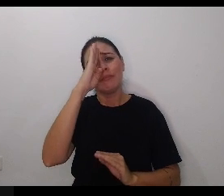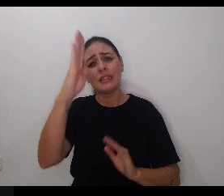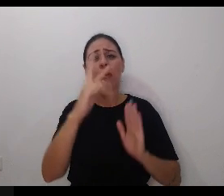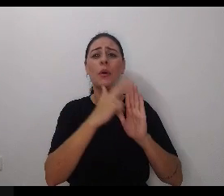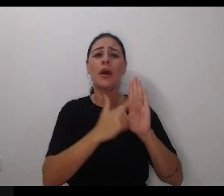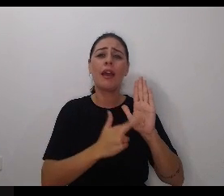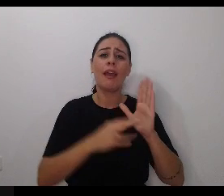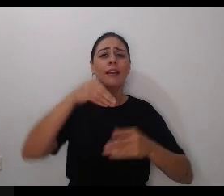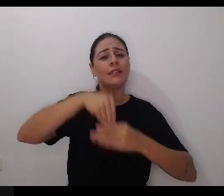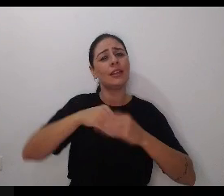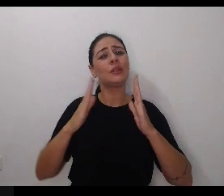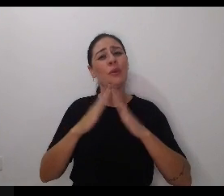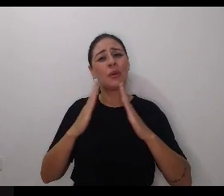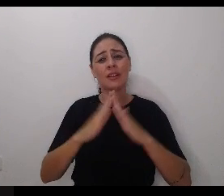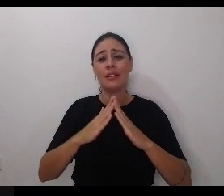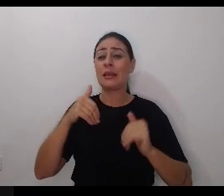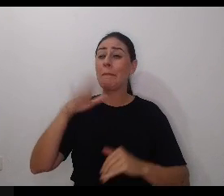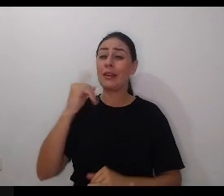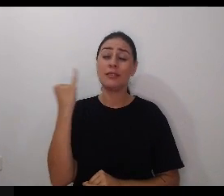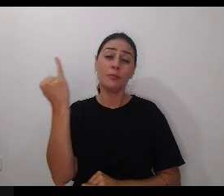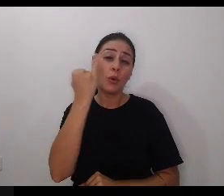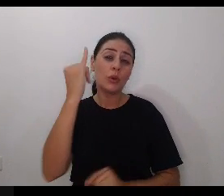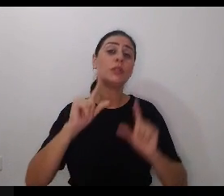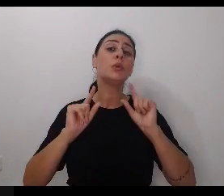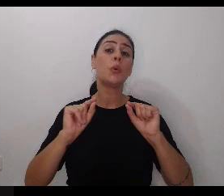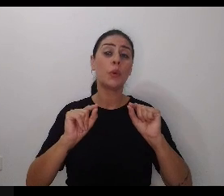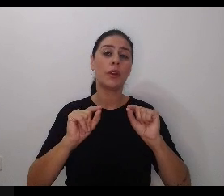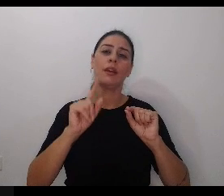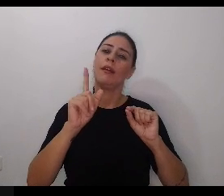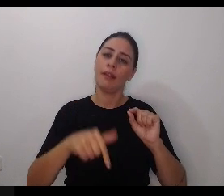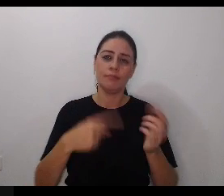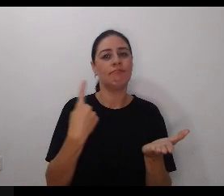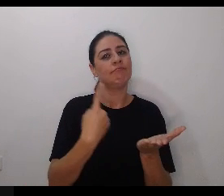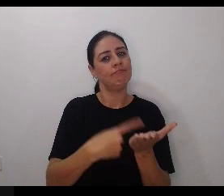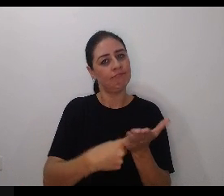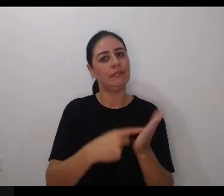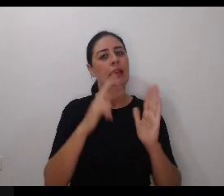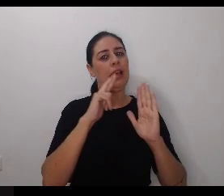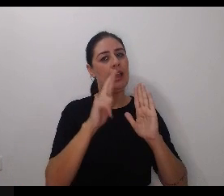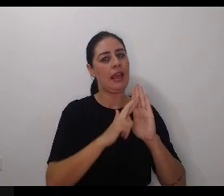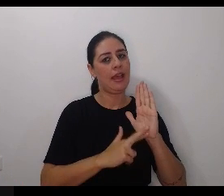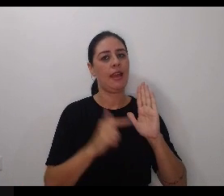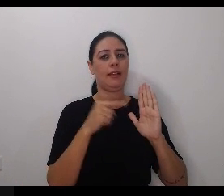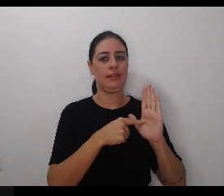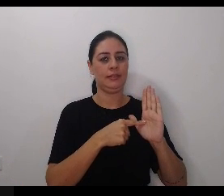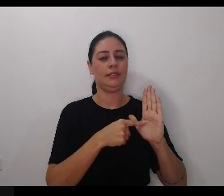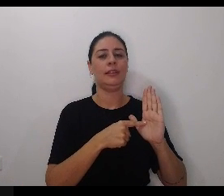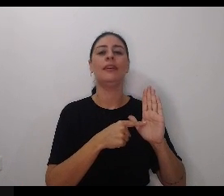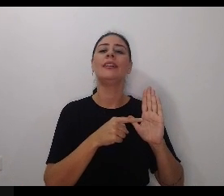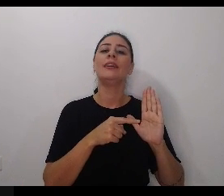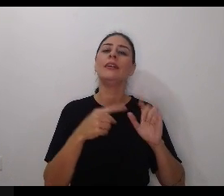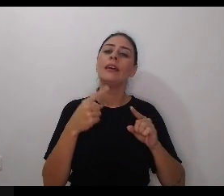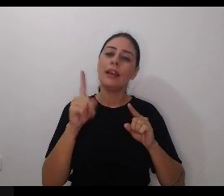regras. Então, é importante selecionar quais são as regras fundamentais da casa, né? Quais são as regras que de fato são as mais